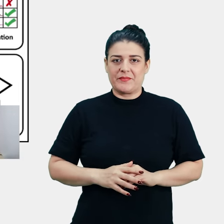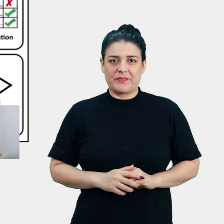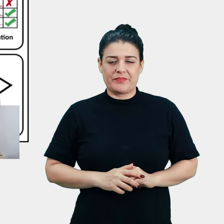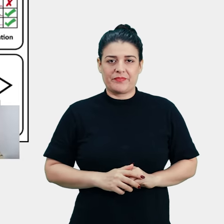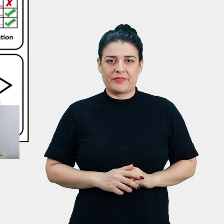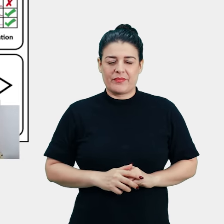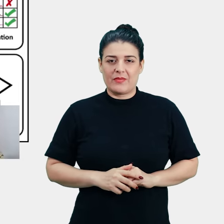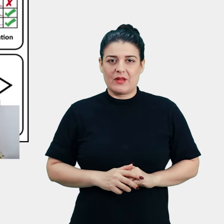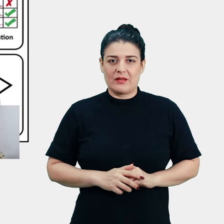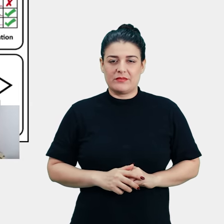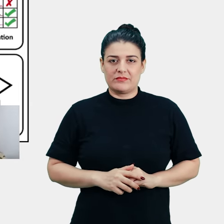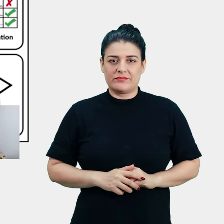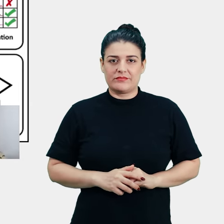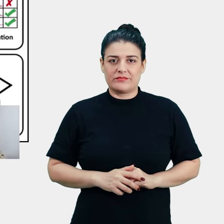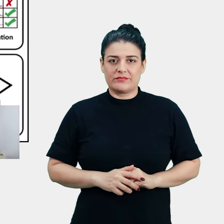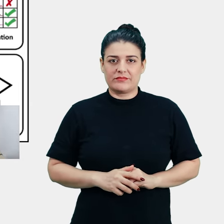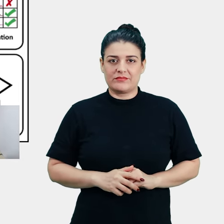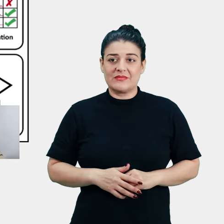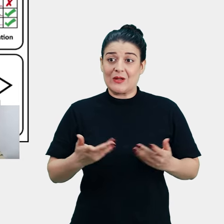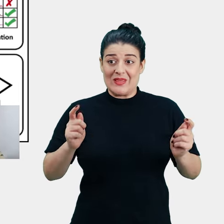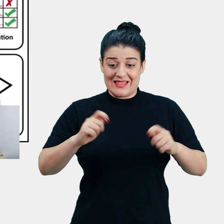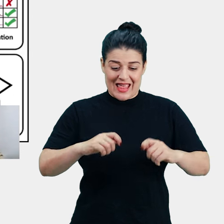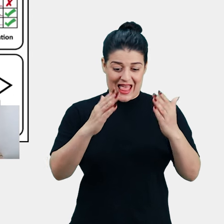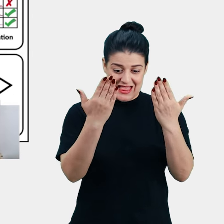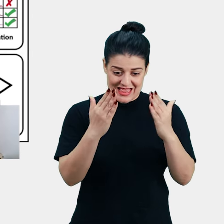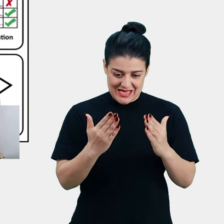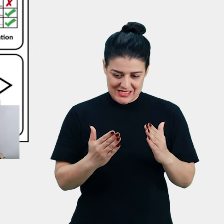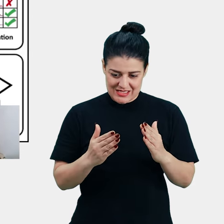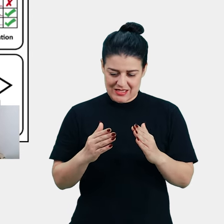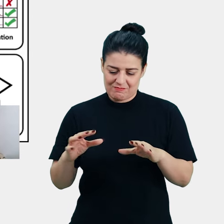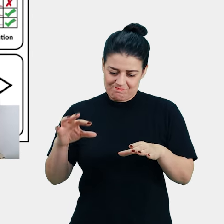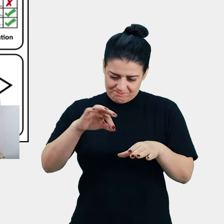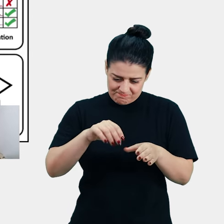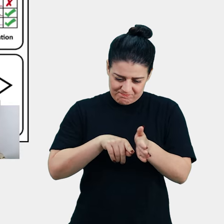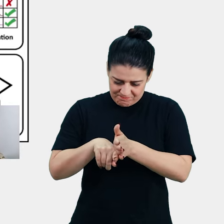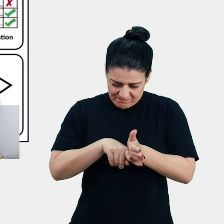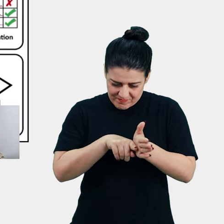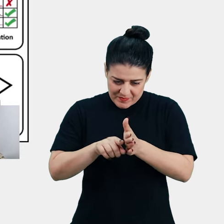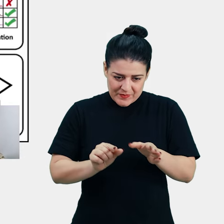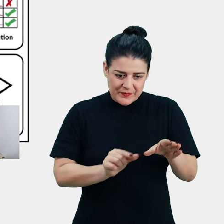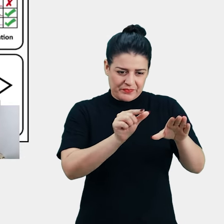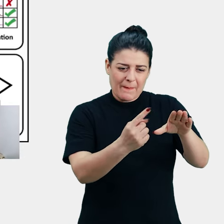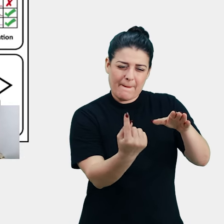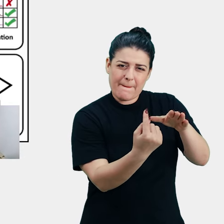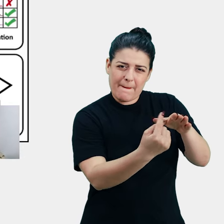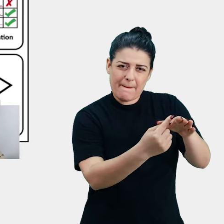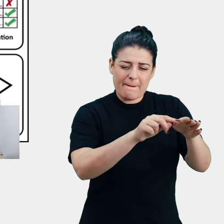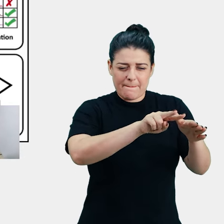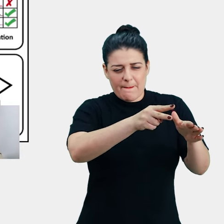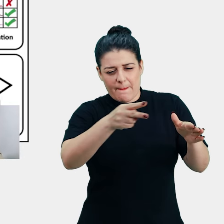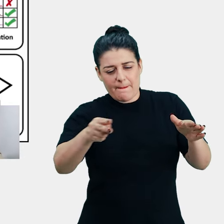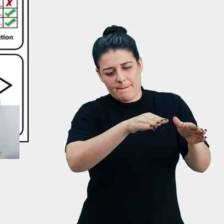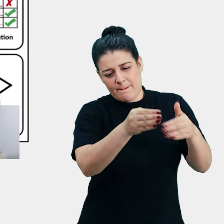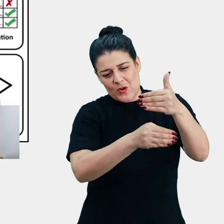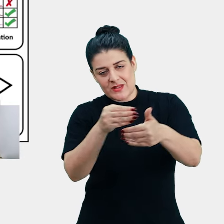Então, a gente pode analisar esse extrato pela espectrometria de massas, como eu mostrei para vocês,